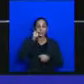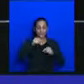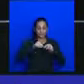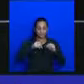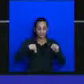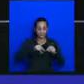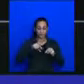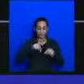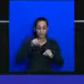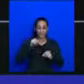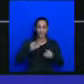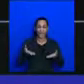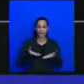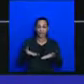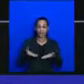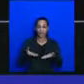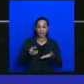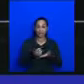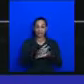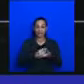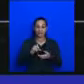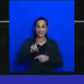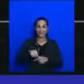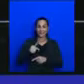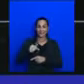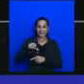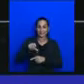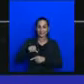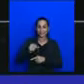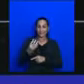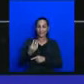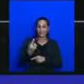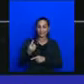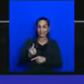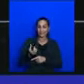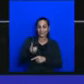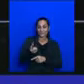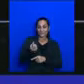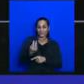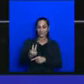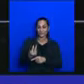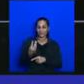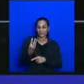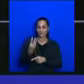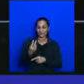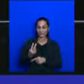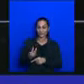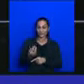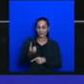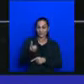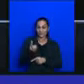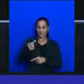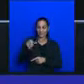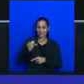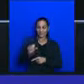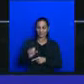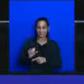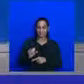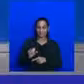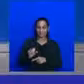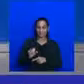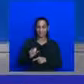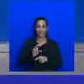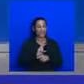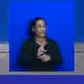Conferindo as dezenas sorteadas agora na Quina. 79, 41, 62, 32 e